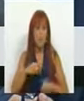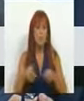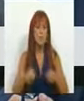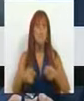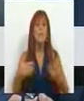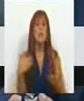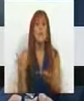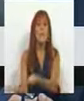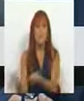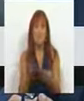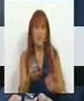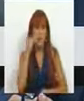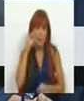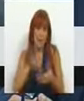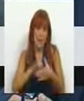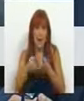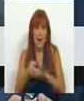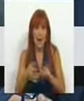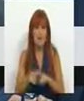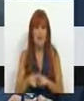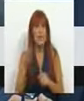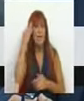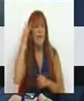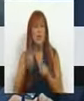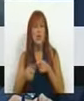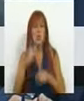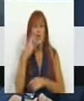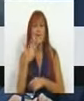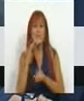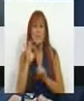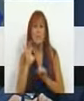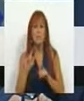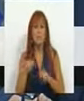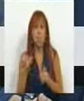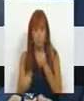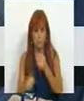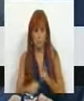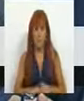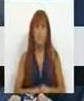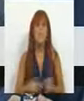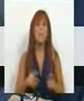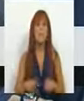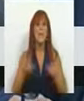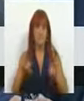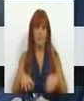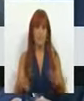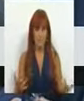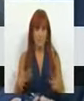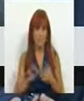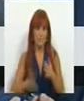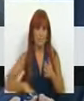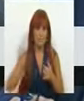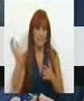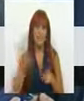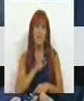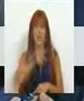governação trouxeram, em particular à Caixa, numa perspectiva de gestão prudencial dos riscos. E, por fim,